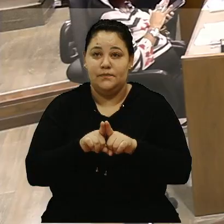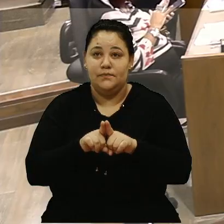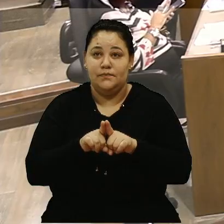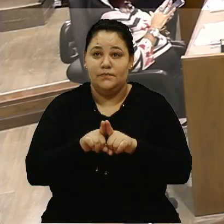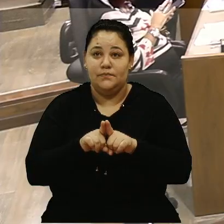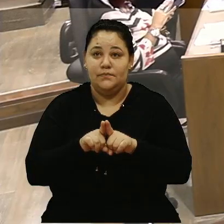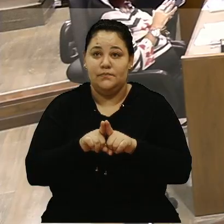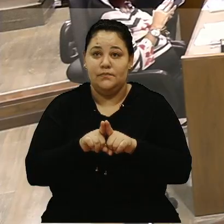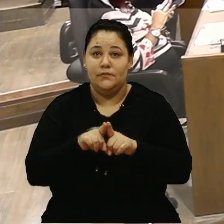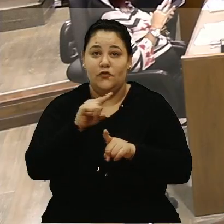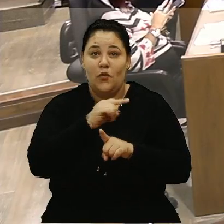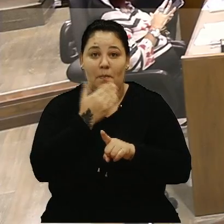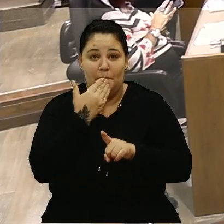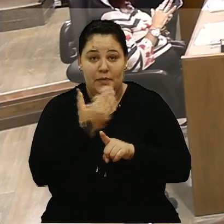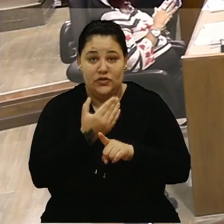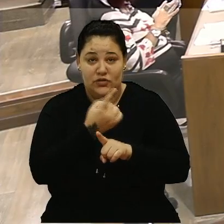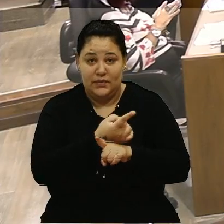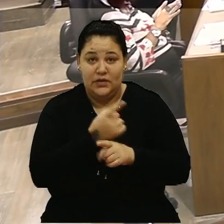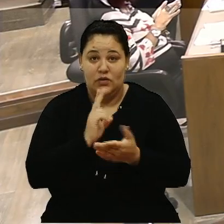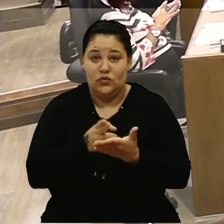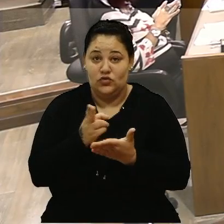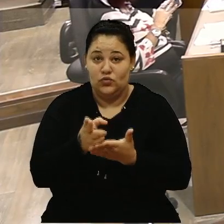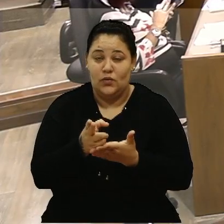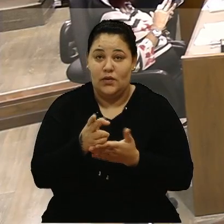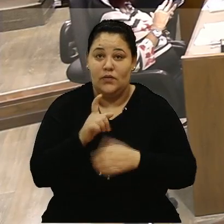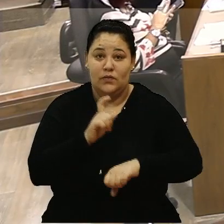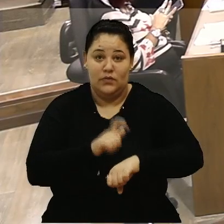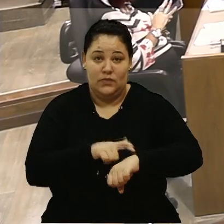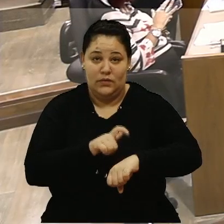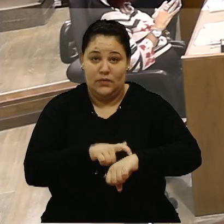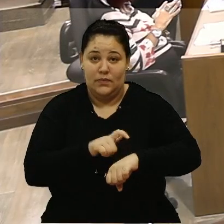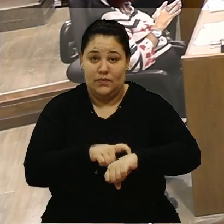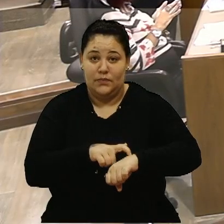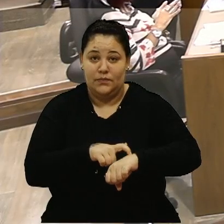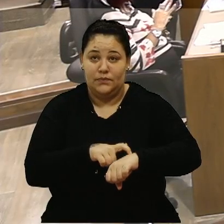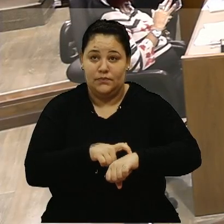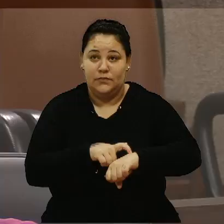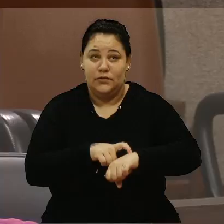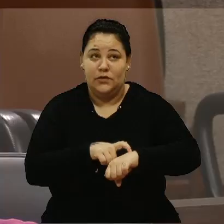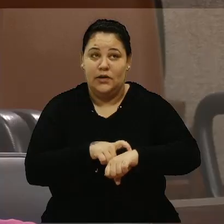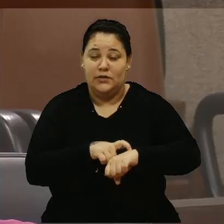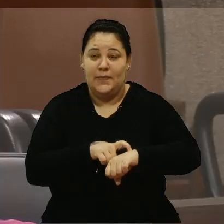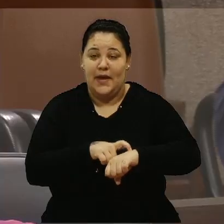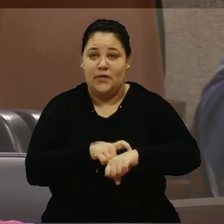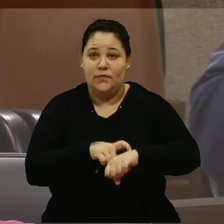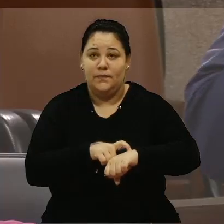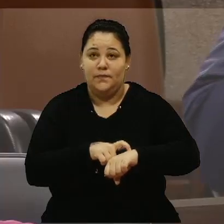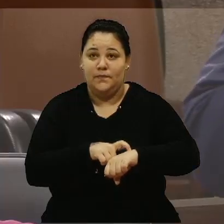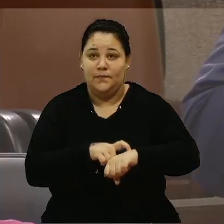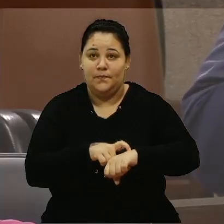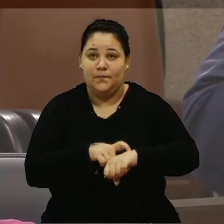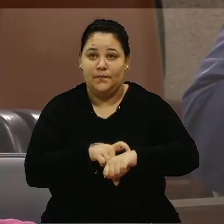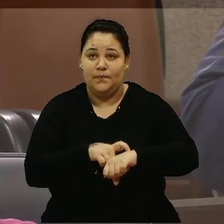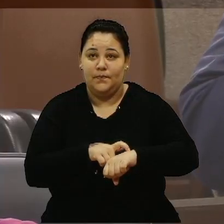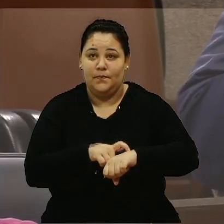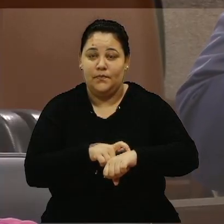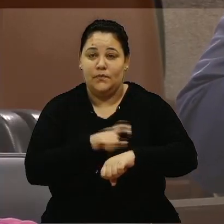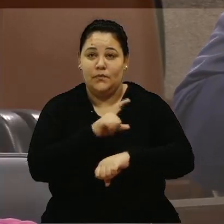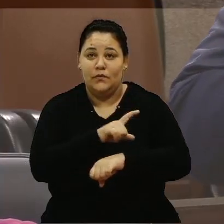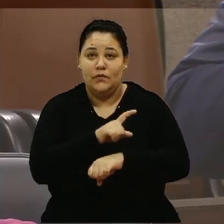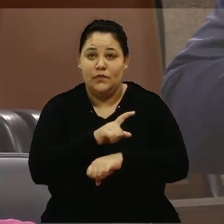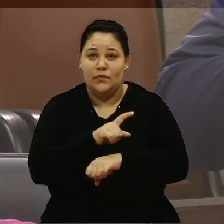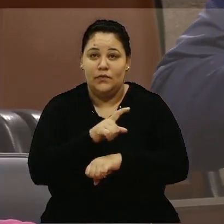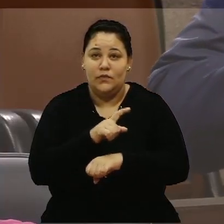para o orador se manter no tema? Por favor, vamos seguir no tema, vereador Rafael Obrigado, Bueno. vereador. Porque quando o vereador Daniel Santos